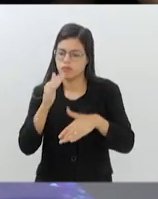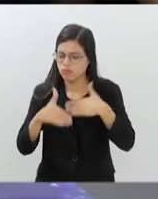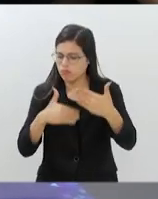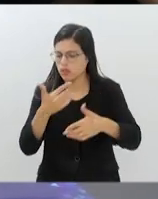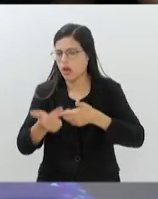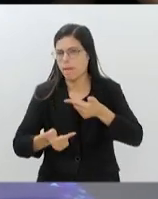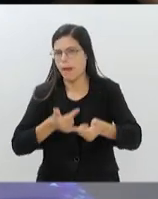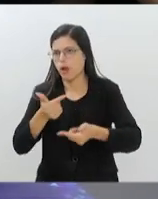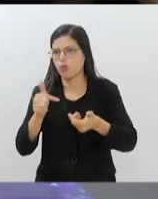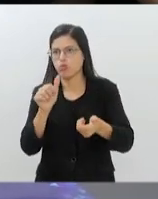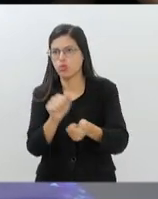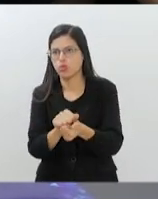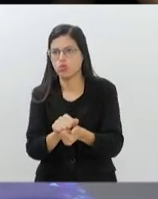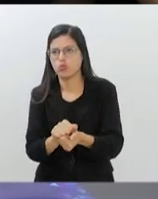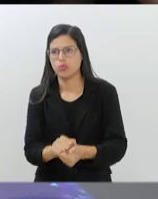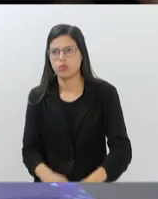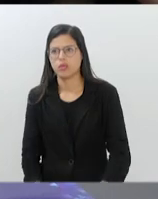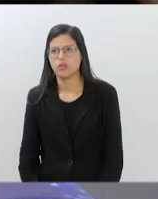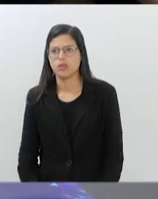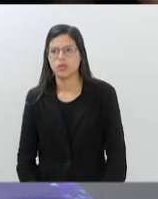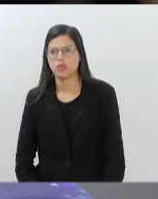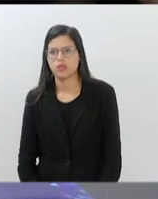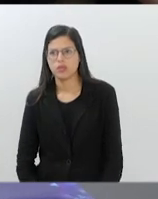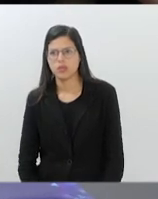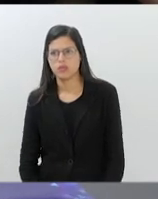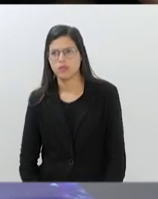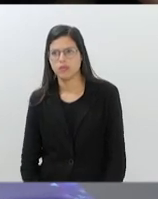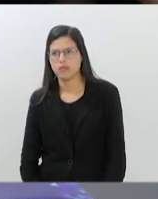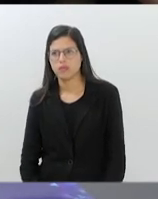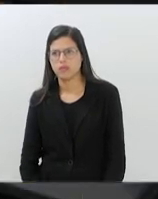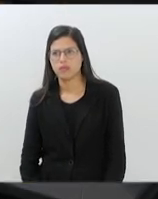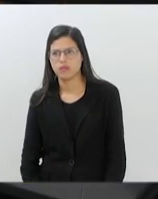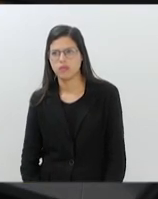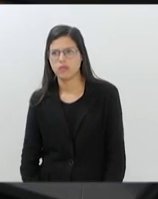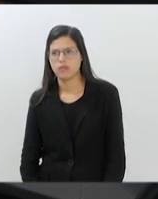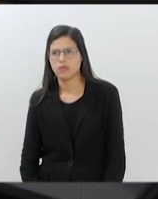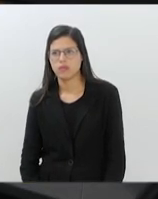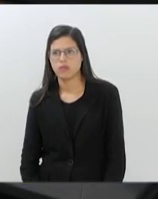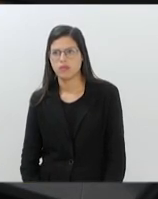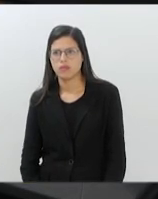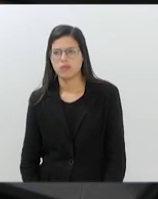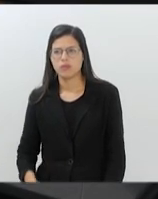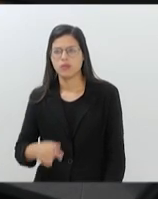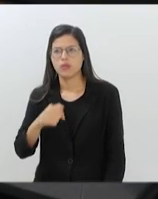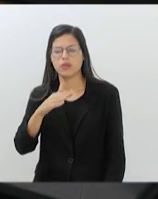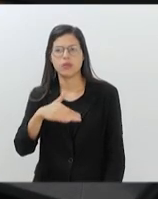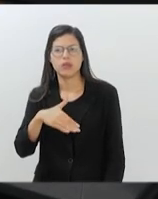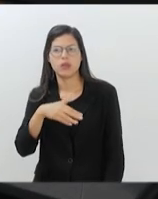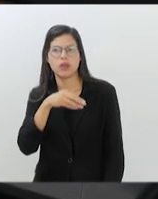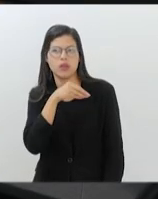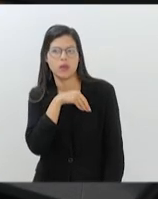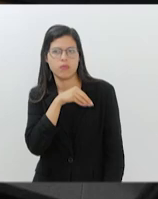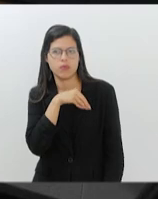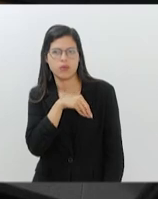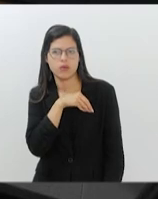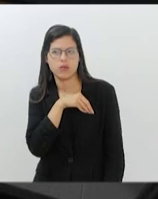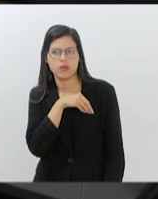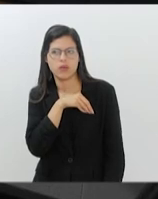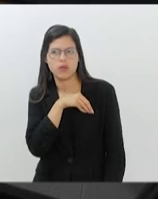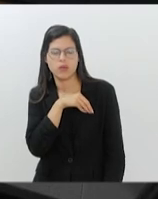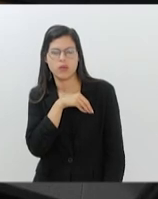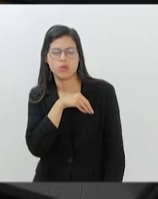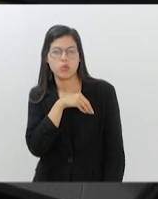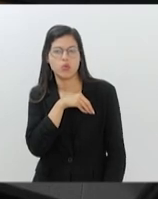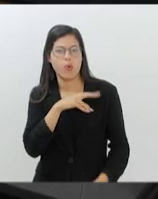veiculações as quatro agências são envolvidas nesse processo tô dizendo quem quem é remunerado pela criação vencedora Não na